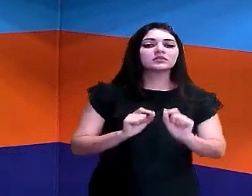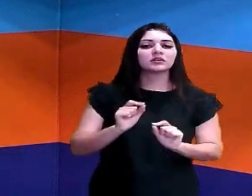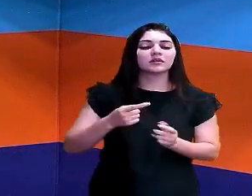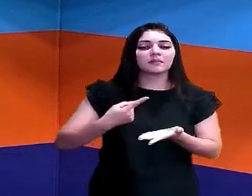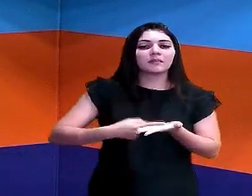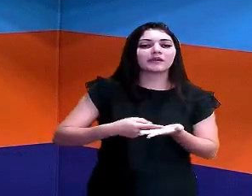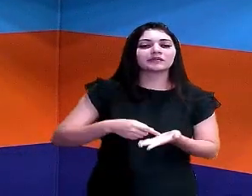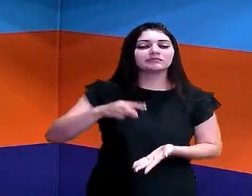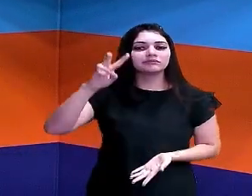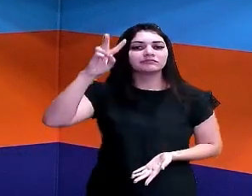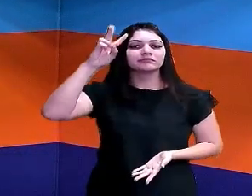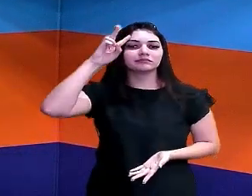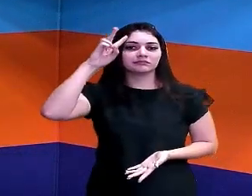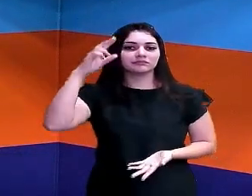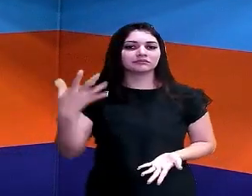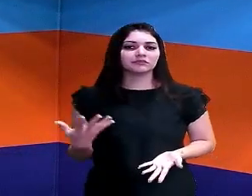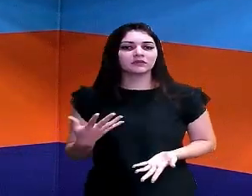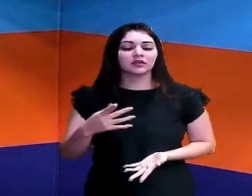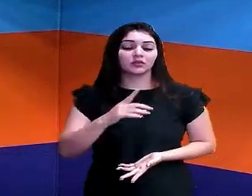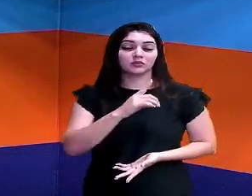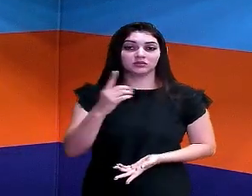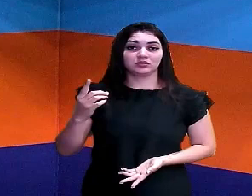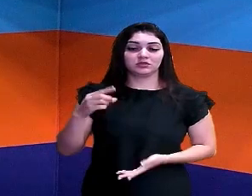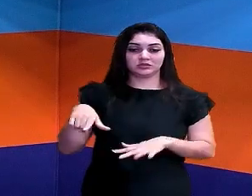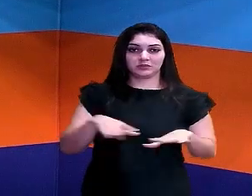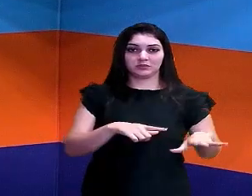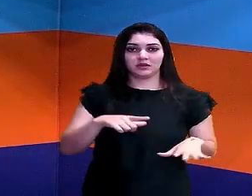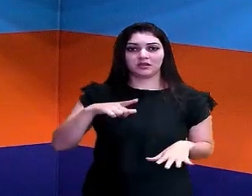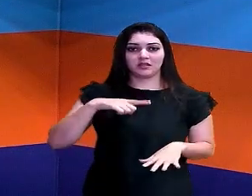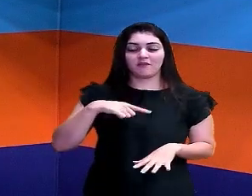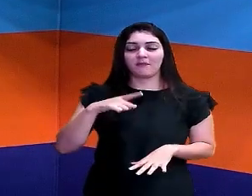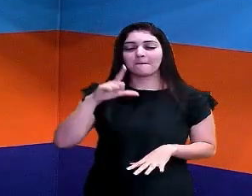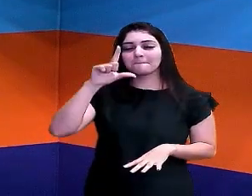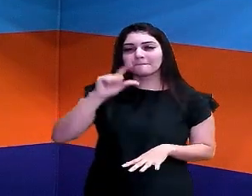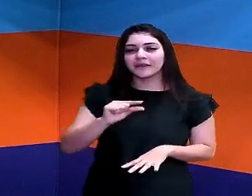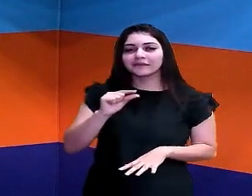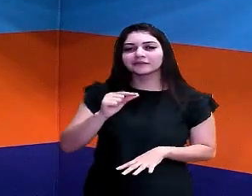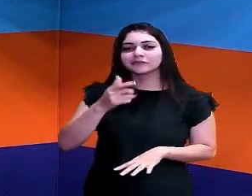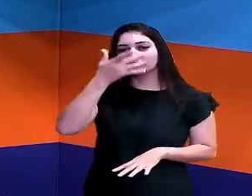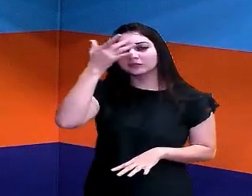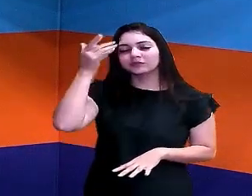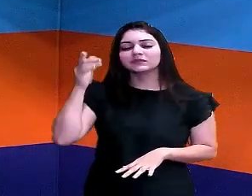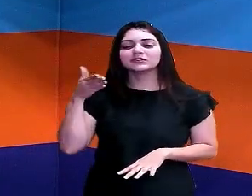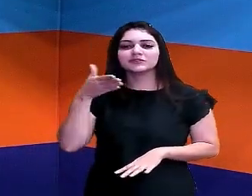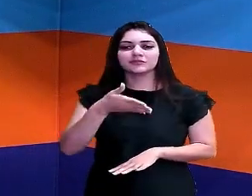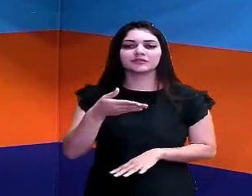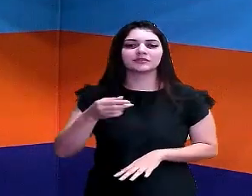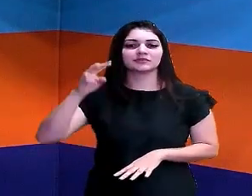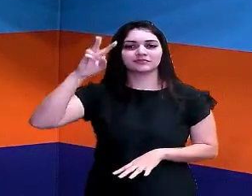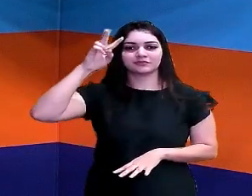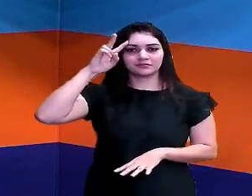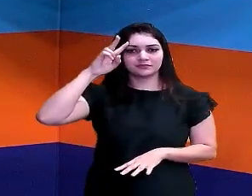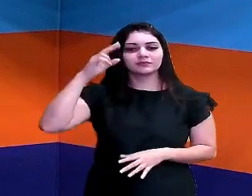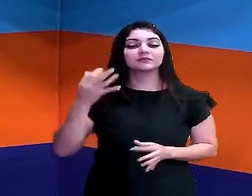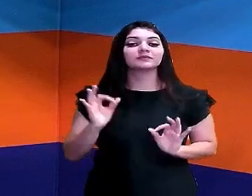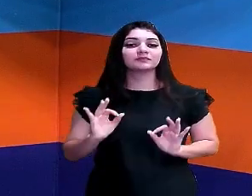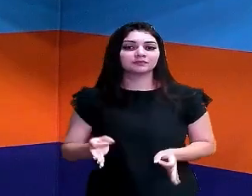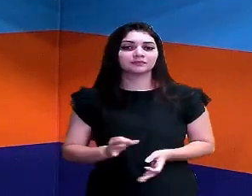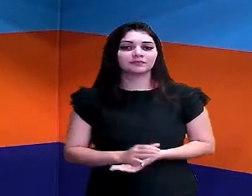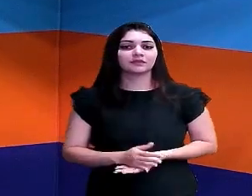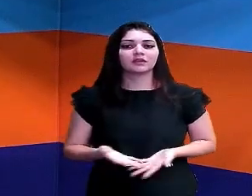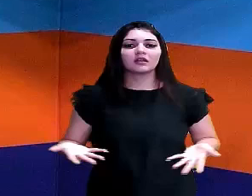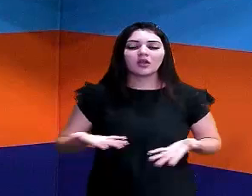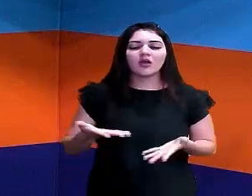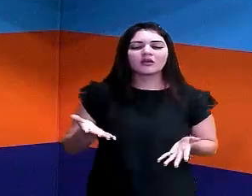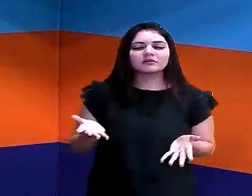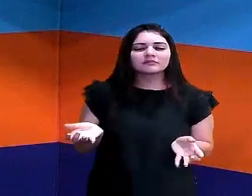marcando segunda-feira. Então, o dia da semana que teve menos turistas foi a segunda-feira, tá certo? E aí,